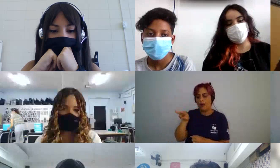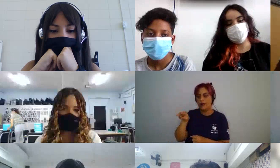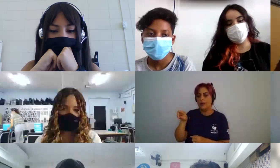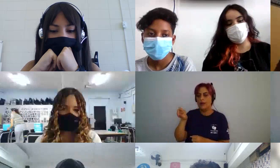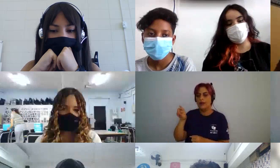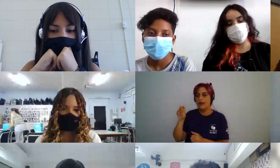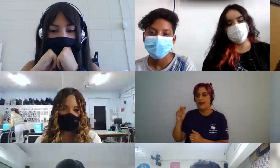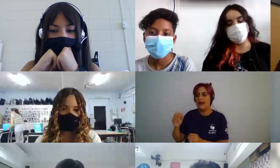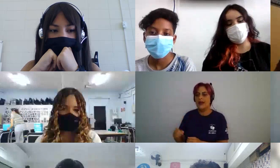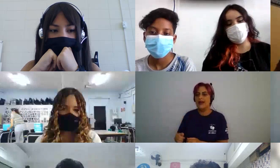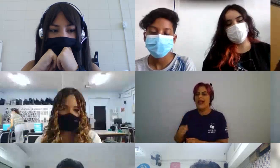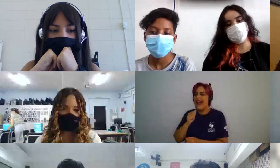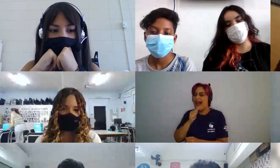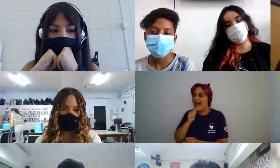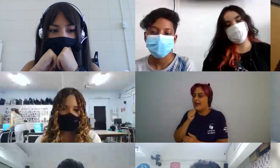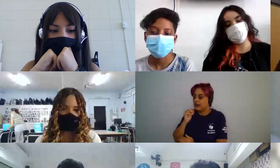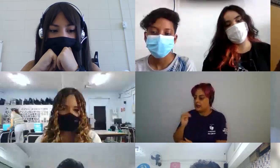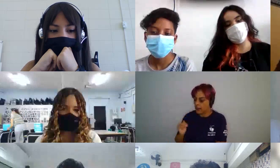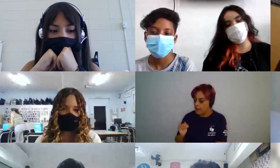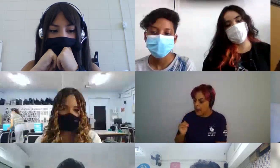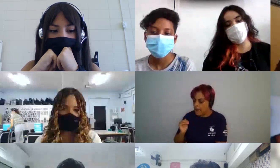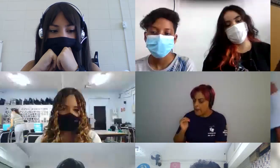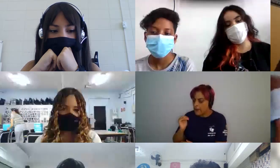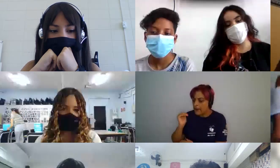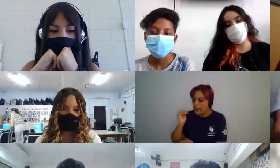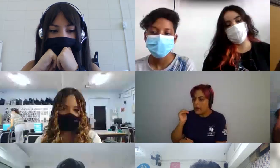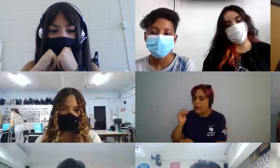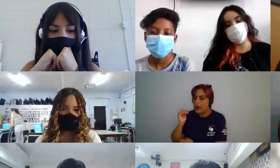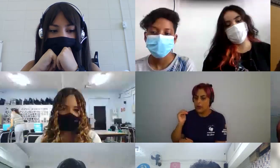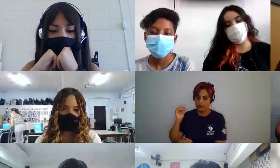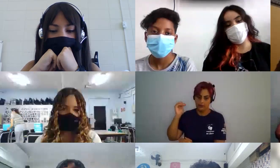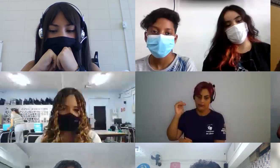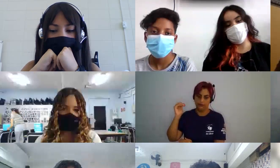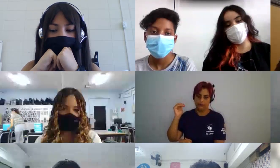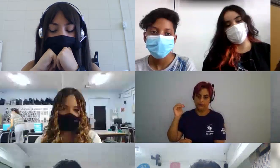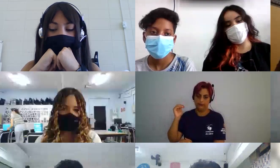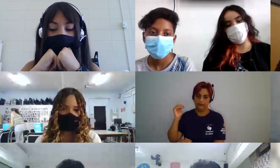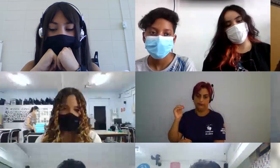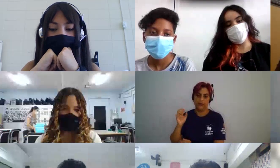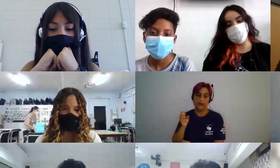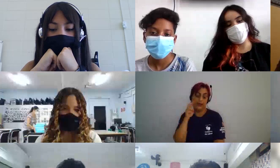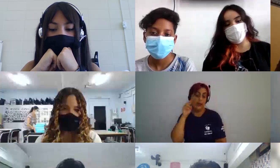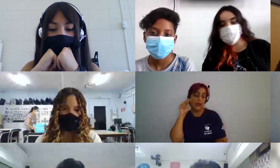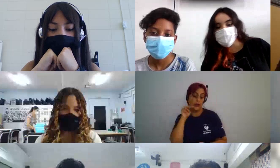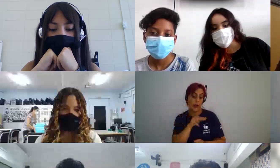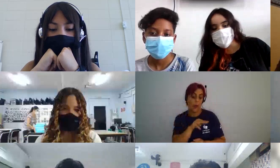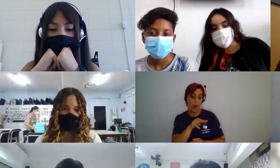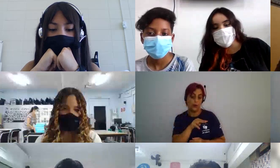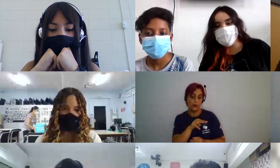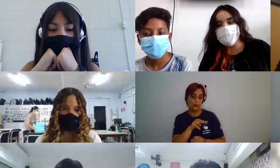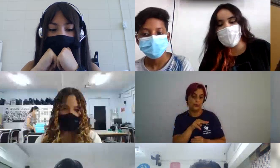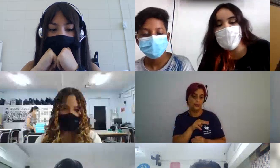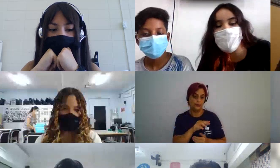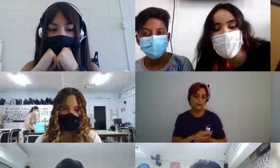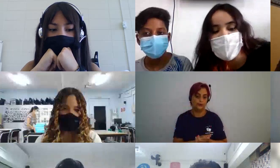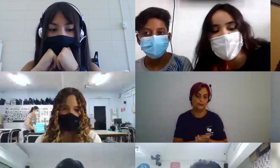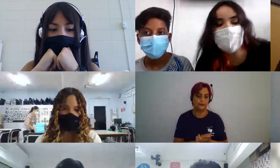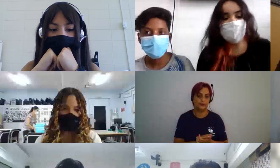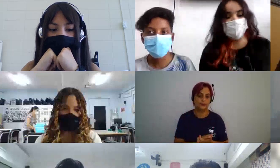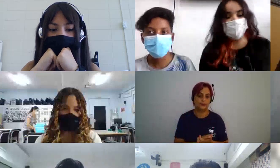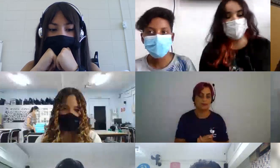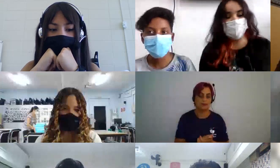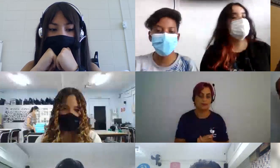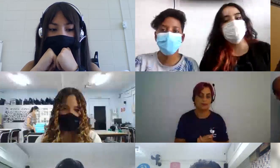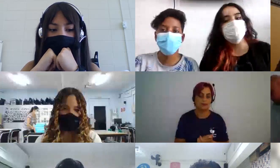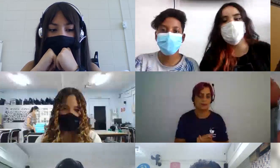puberdade, ainda está em transformação. Mas, por exemplo, quando eu olho... Como é que chama essa menina que está do lado do Miguel? Como é que